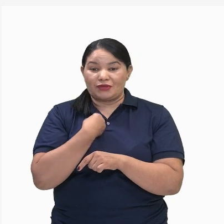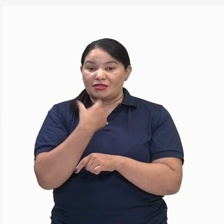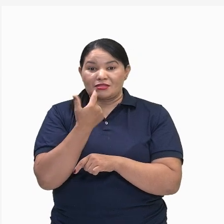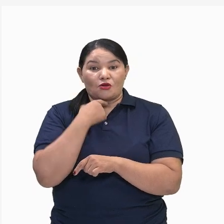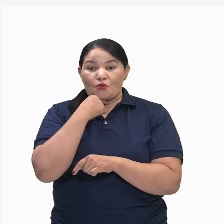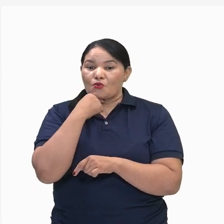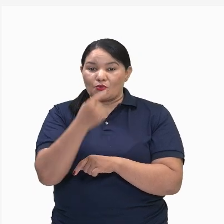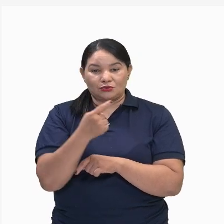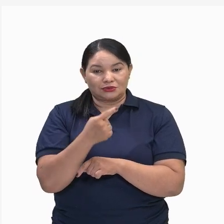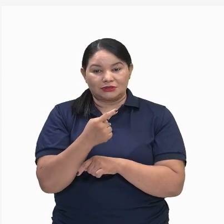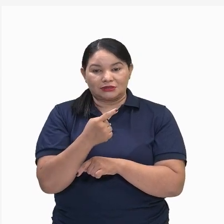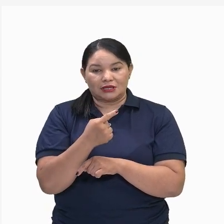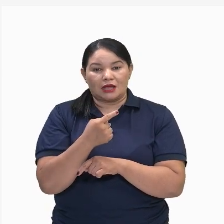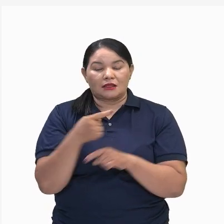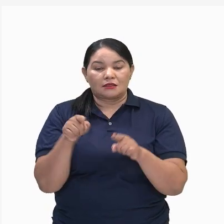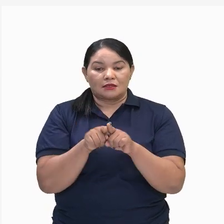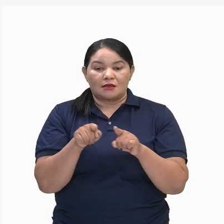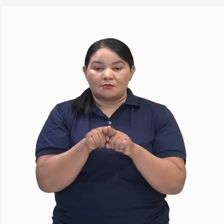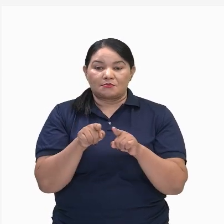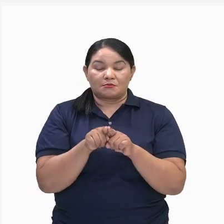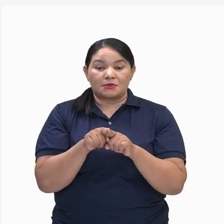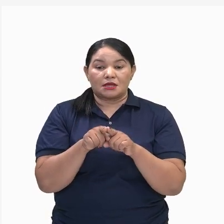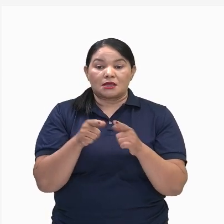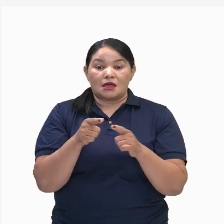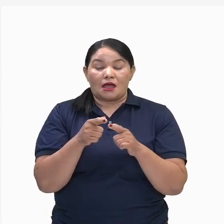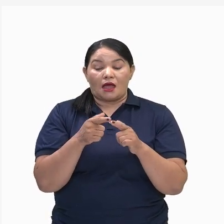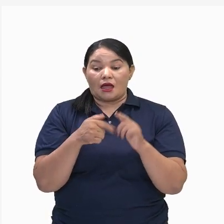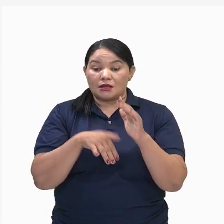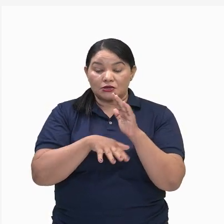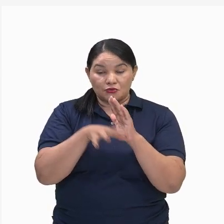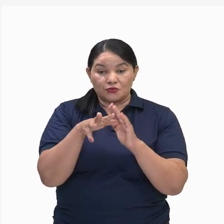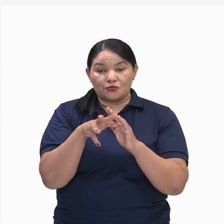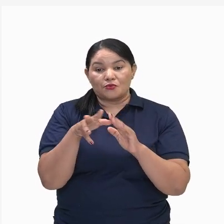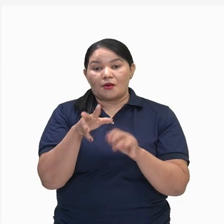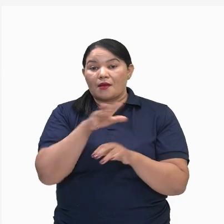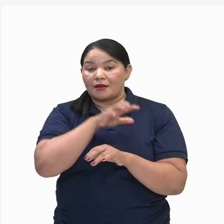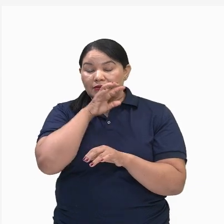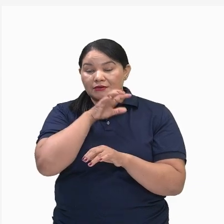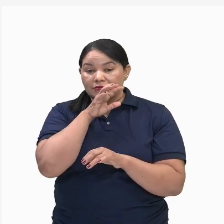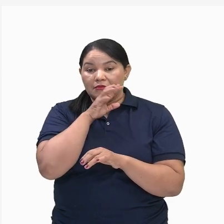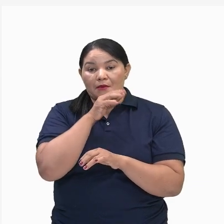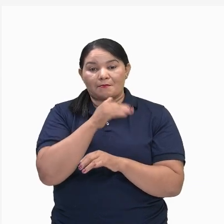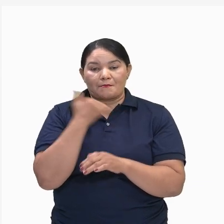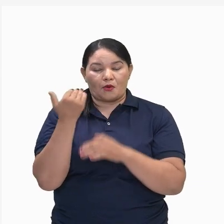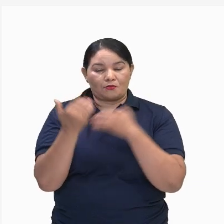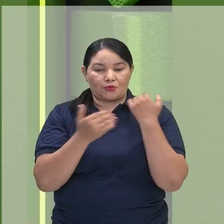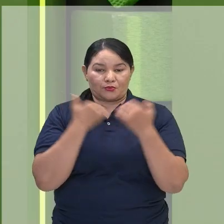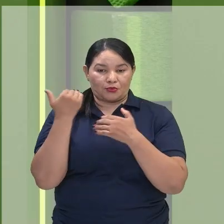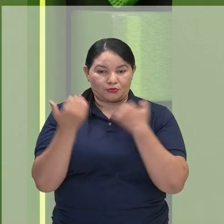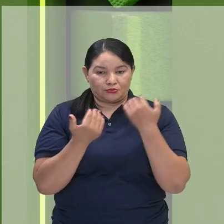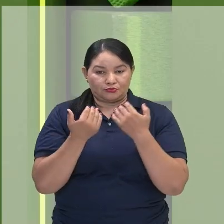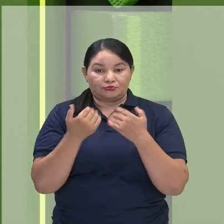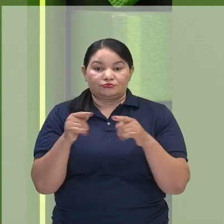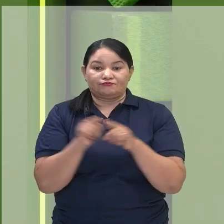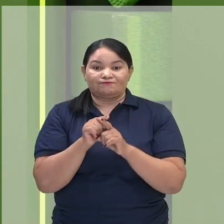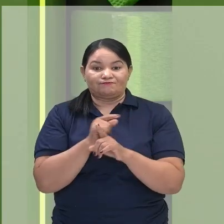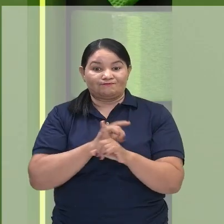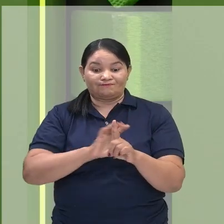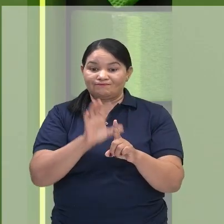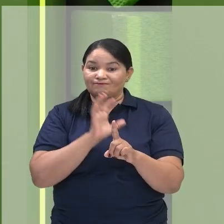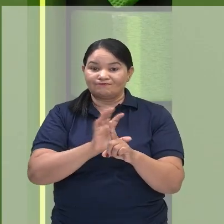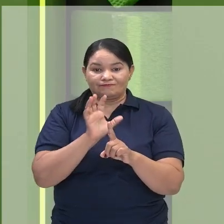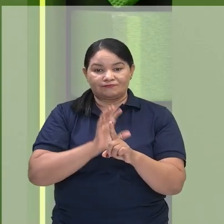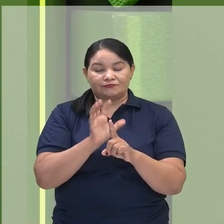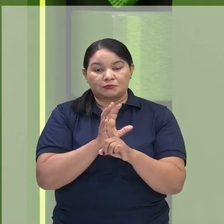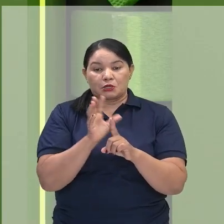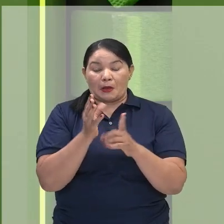animais aquáticos também, né, acabam morrendo. E aí o que gerou com tudo isso, né? Um impacto enorme ali para